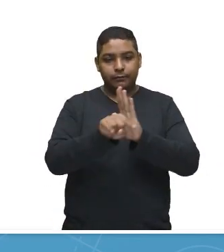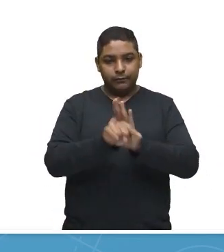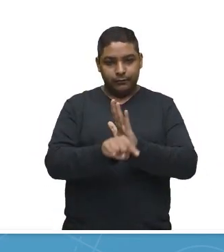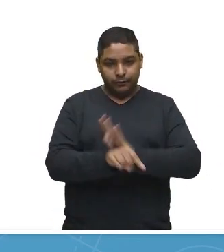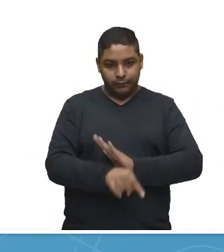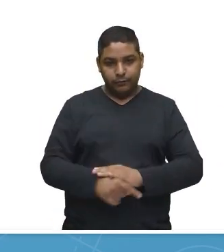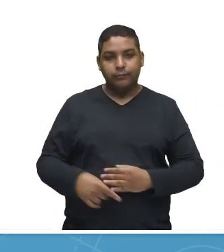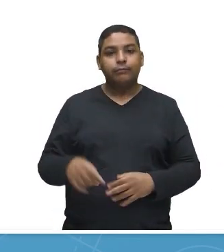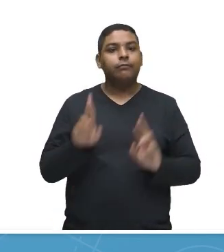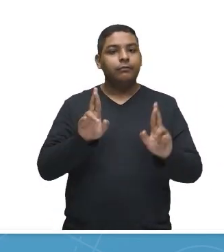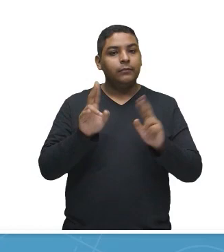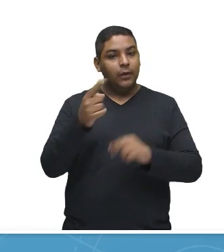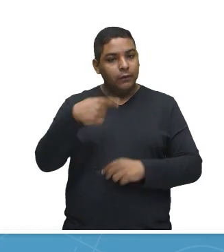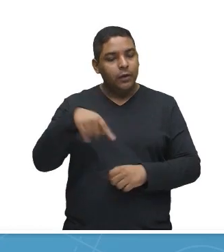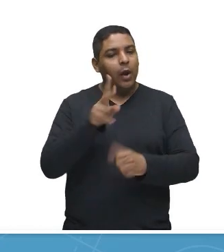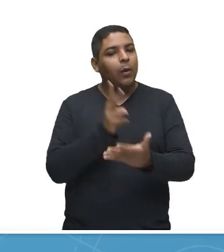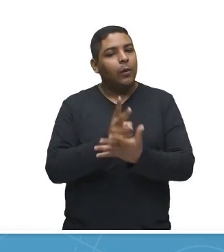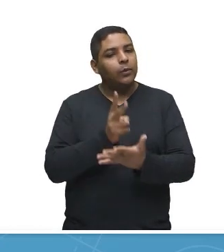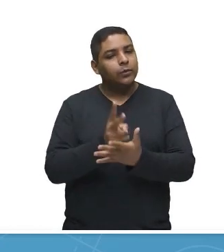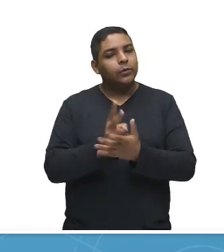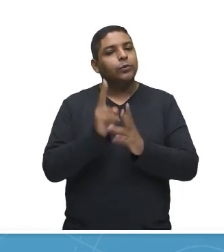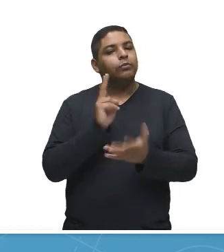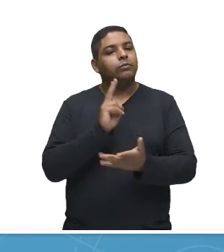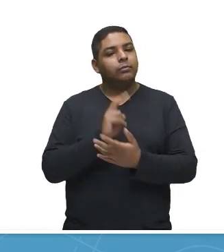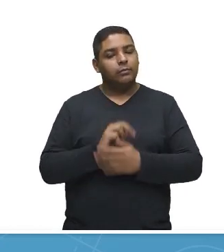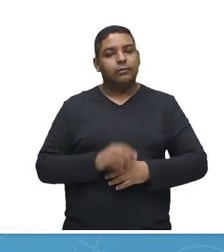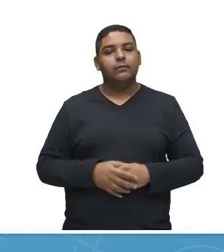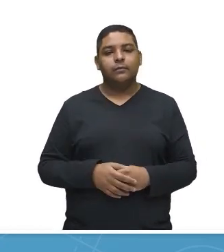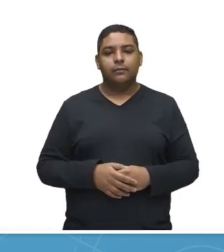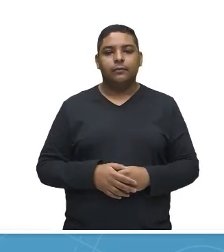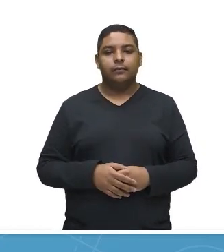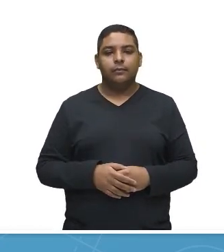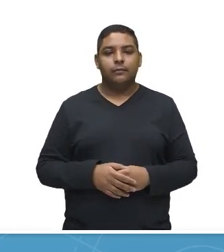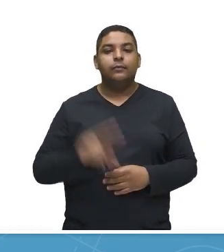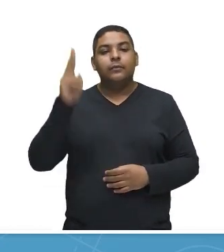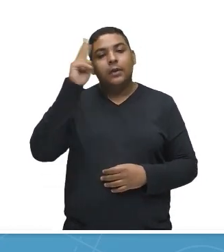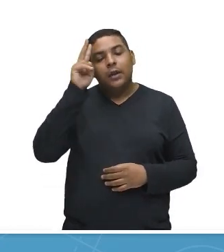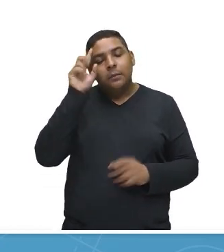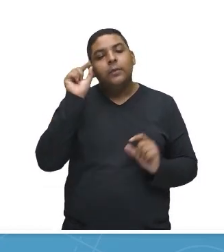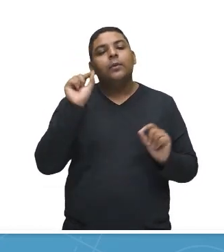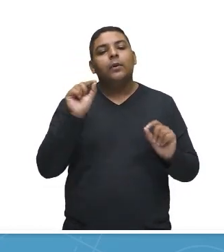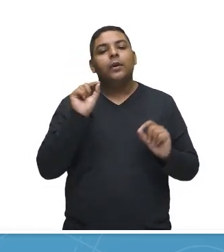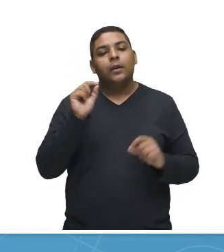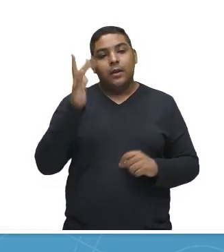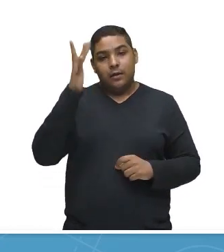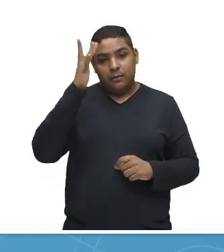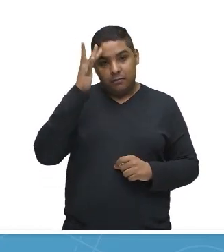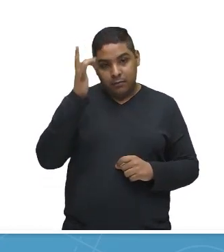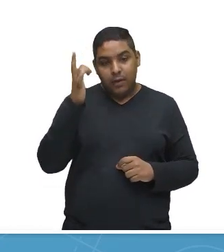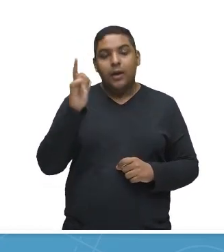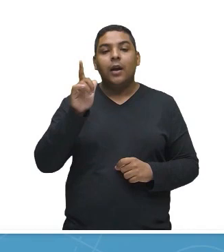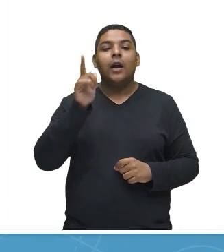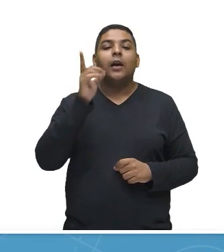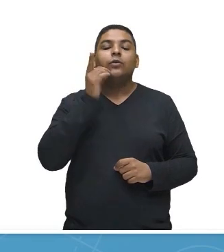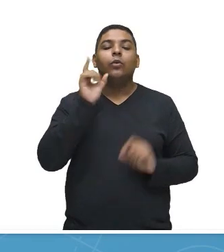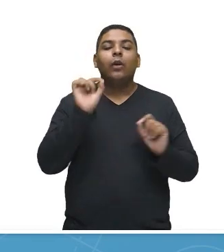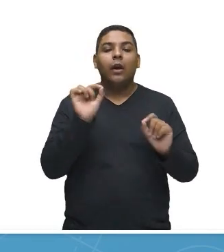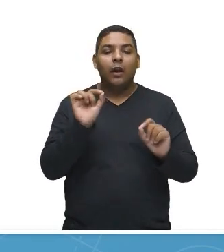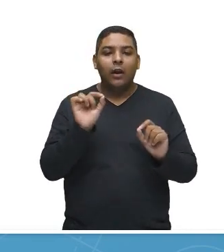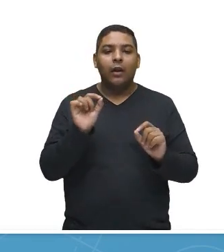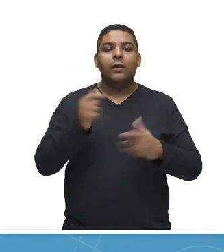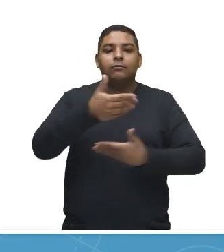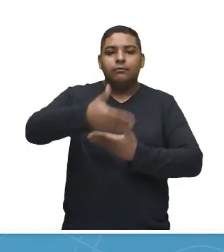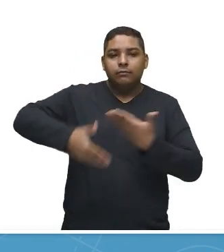vocês continuem sempre assim, tá bom? Participando sempre. Lembrando que amanhã é dia de exercitando